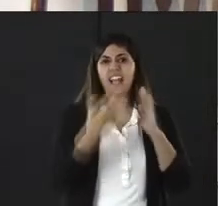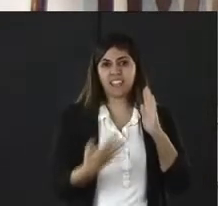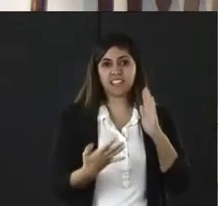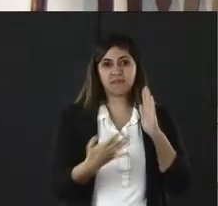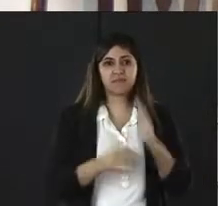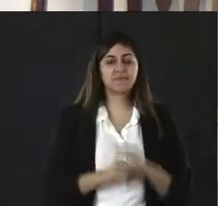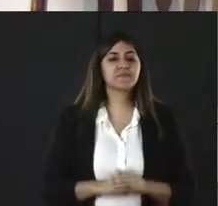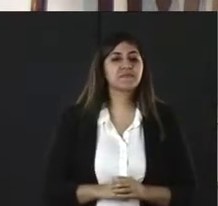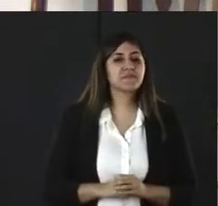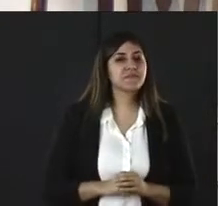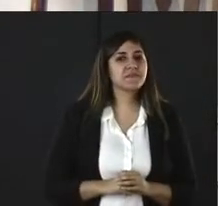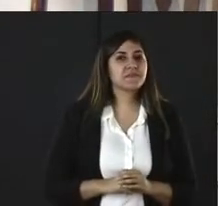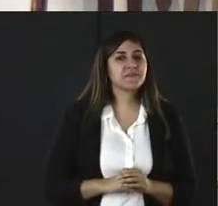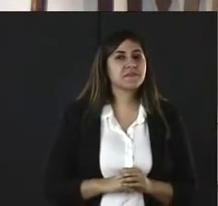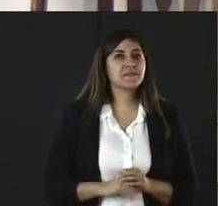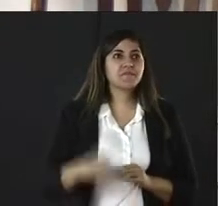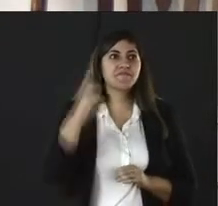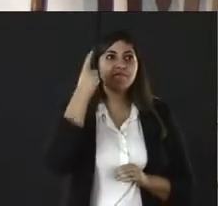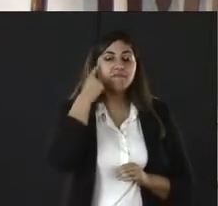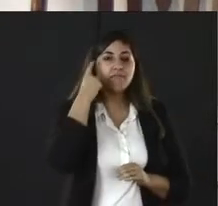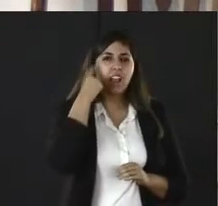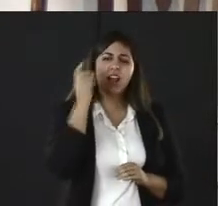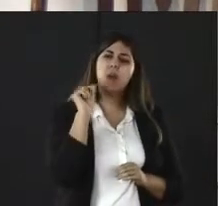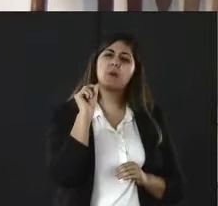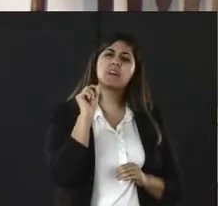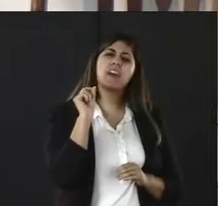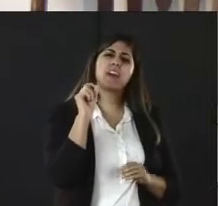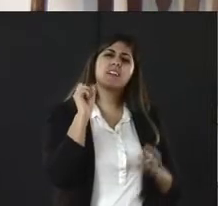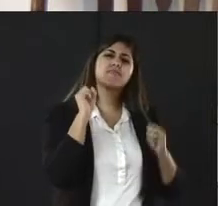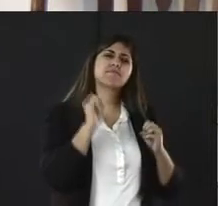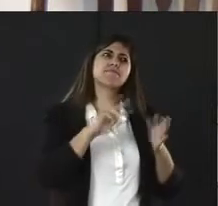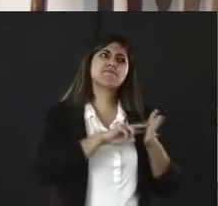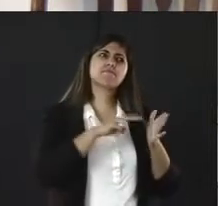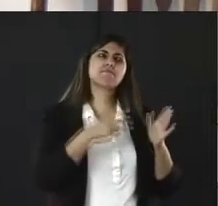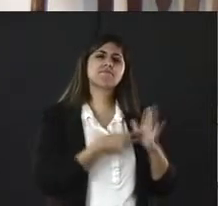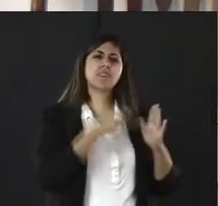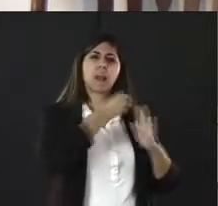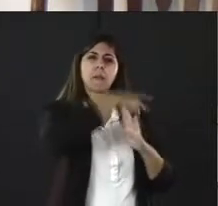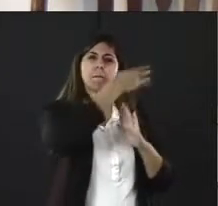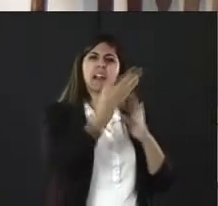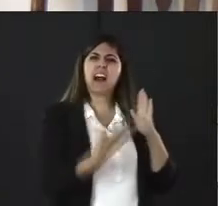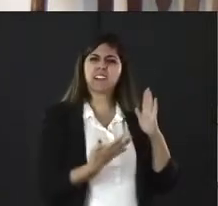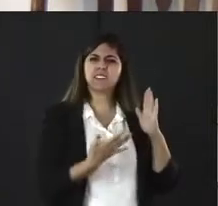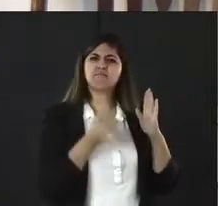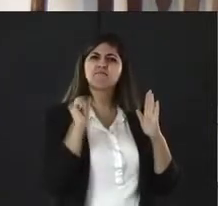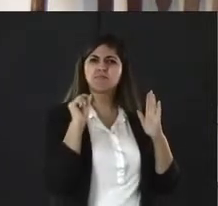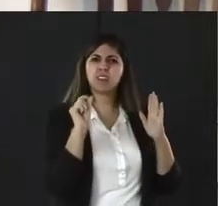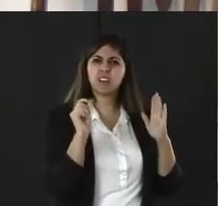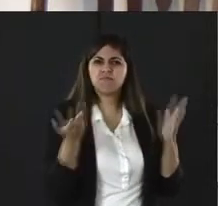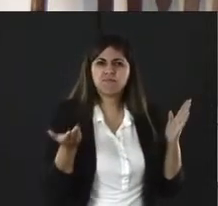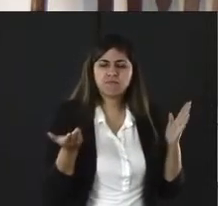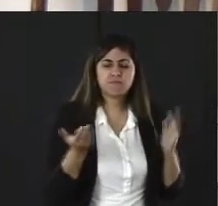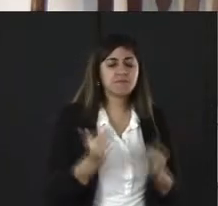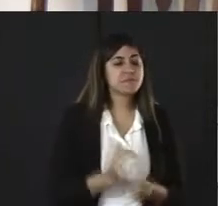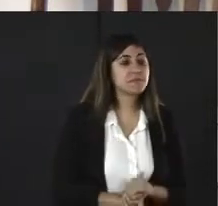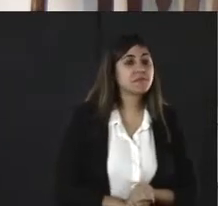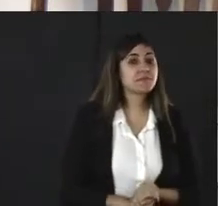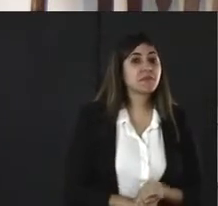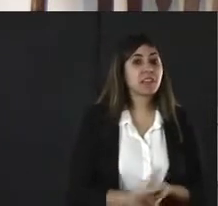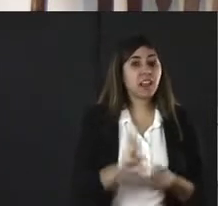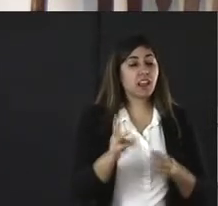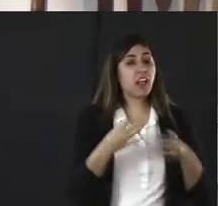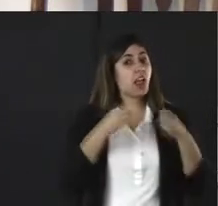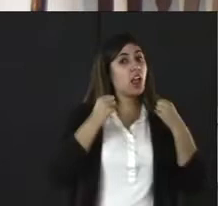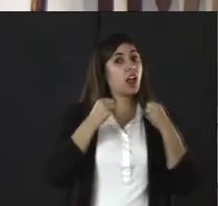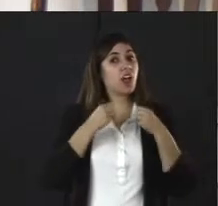bom e vale a pena pensar o que significa um sinal né e nós temos algumas coisas